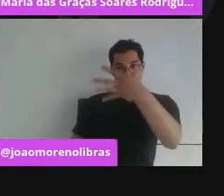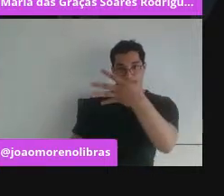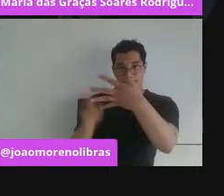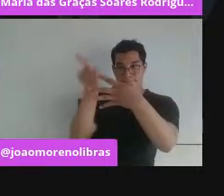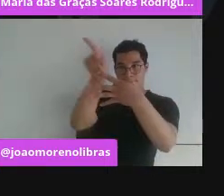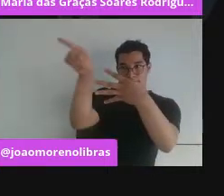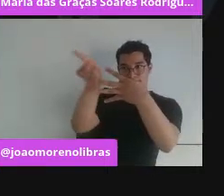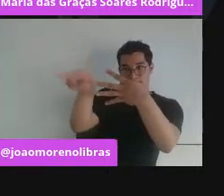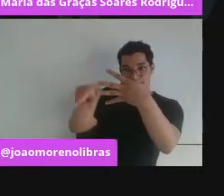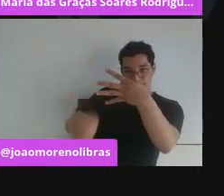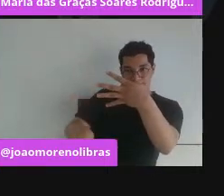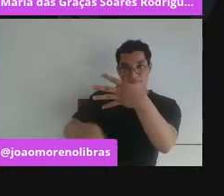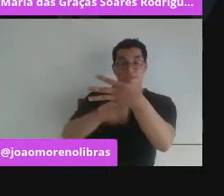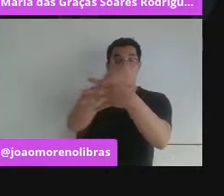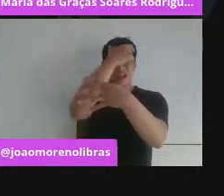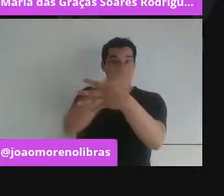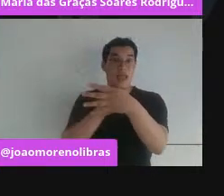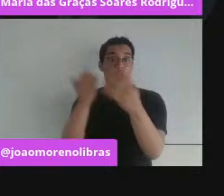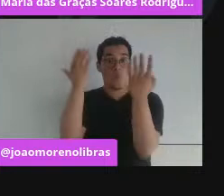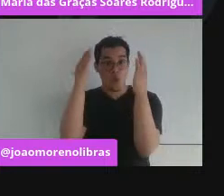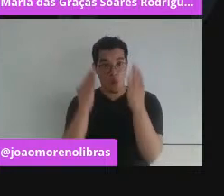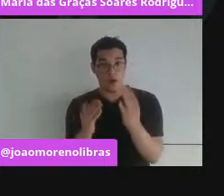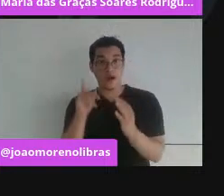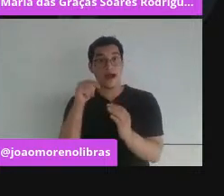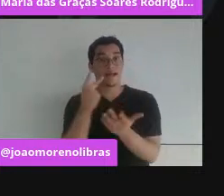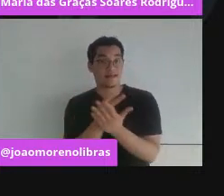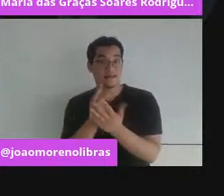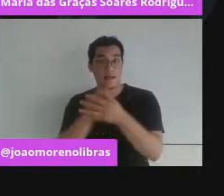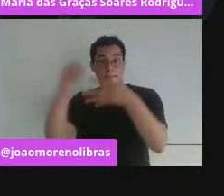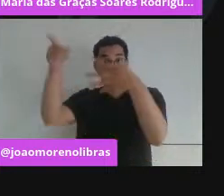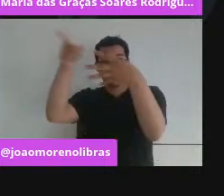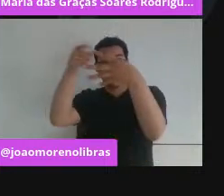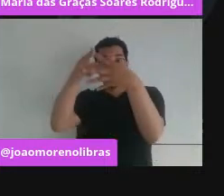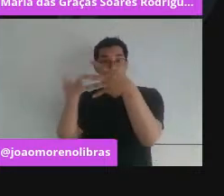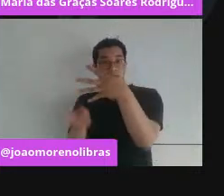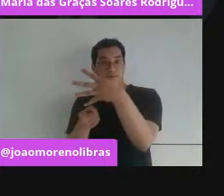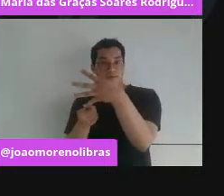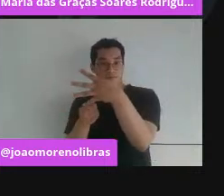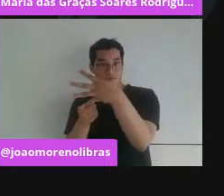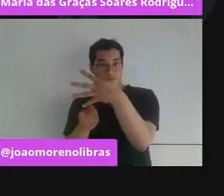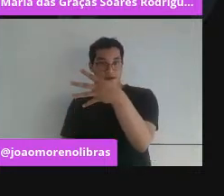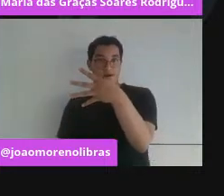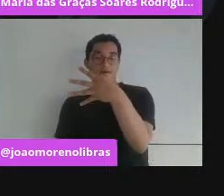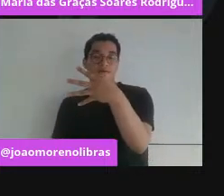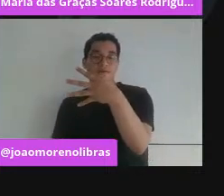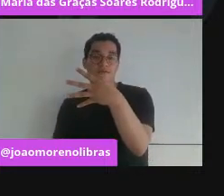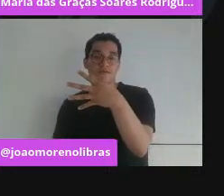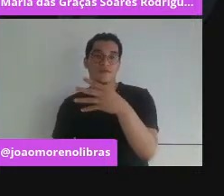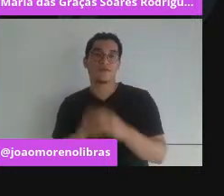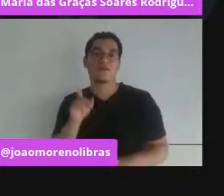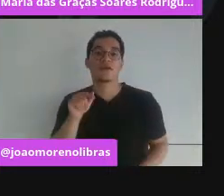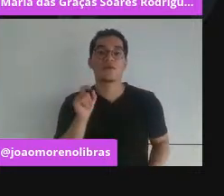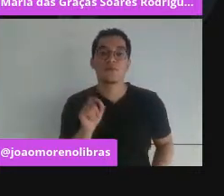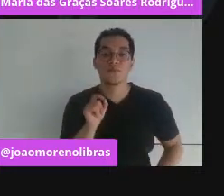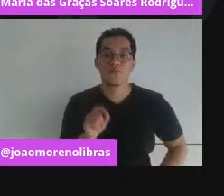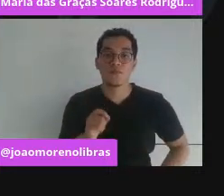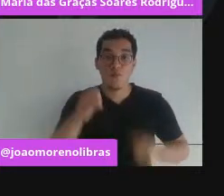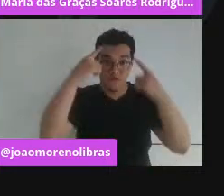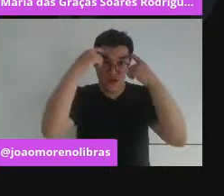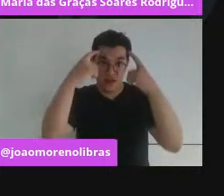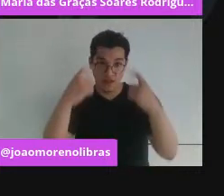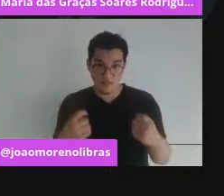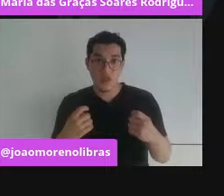critérios, tendo em vista que os comentários tinham como uma intenção deliberada, agredir verbalmente as detentas,